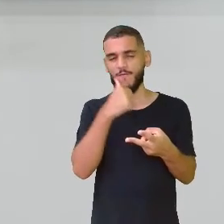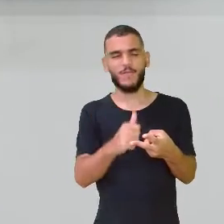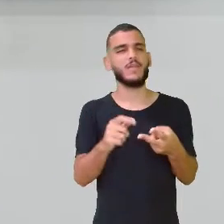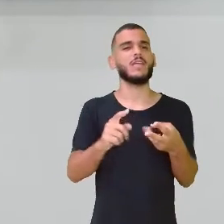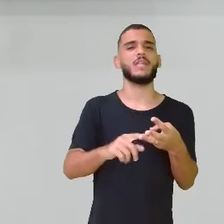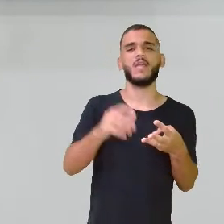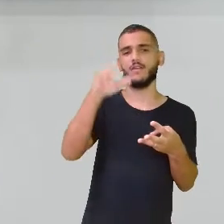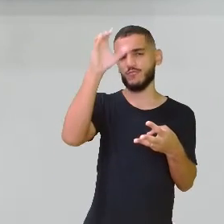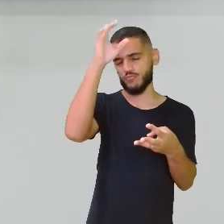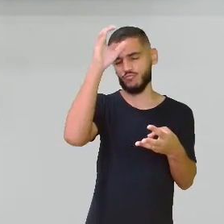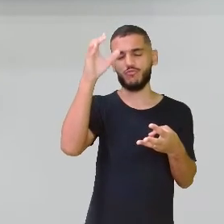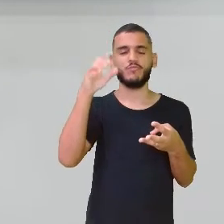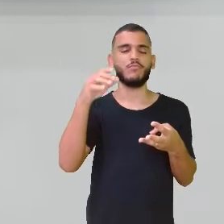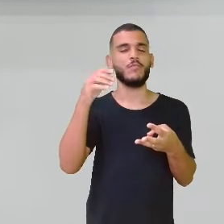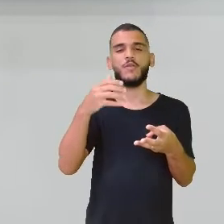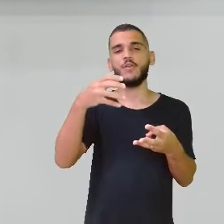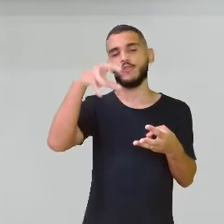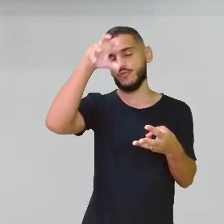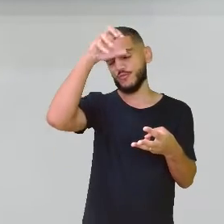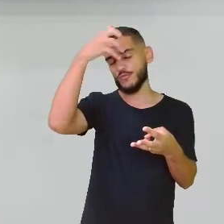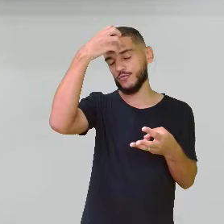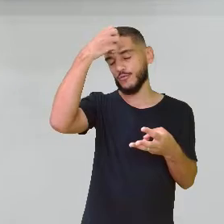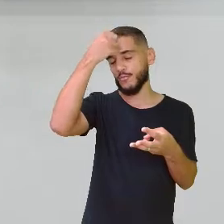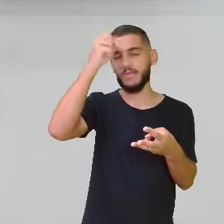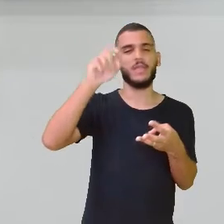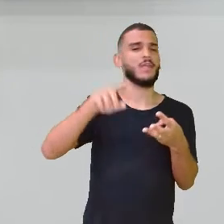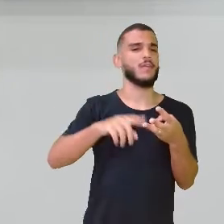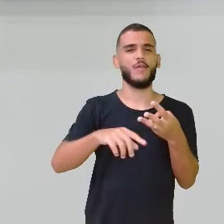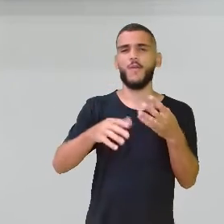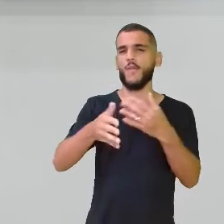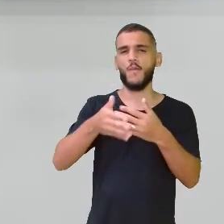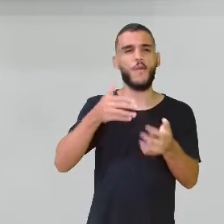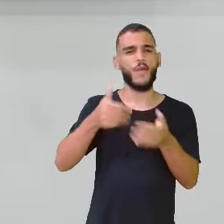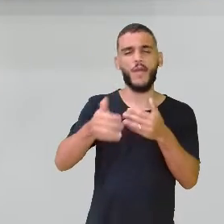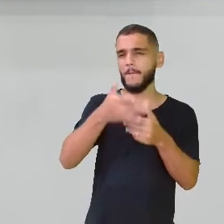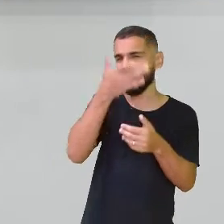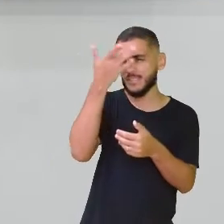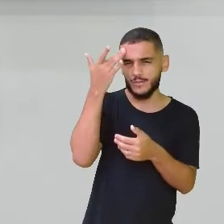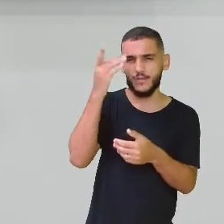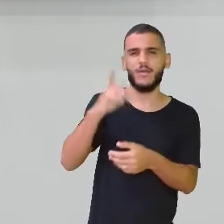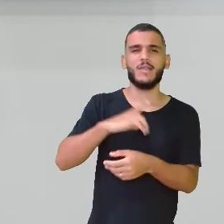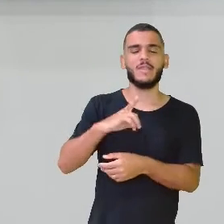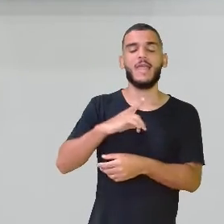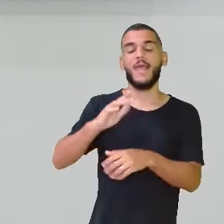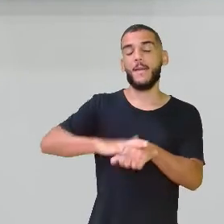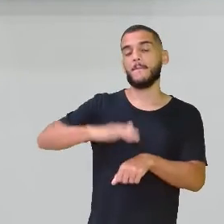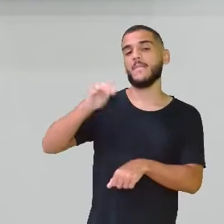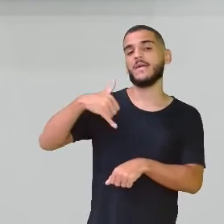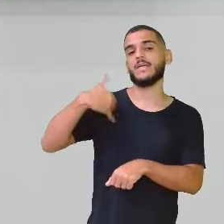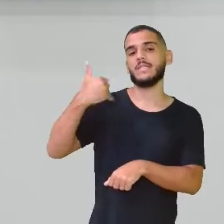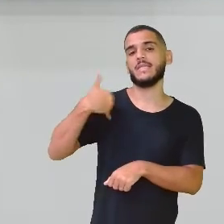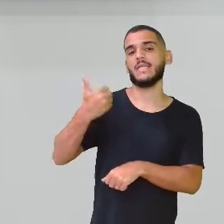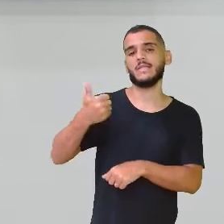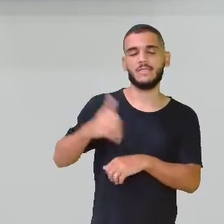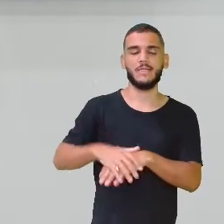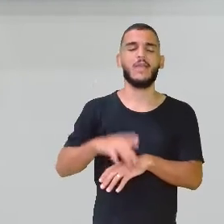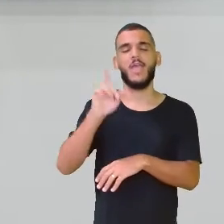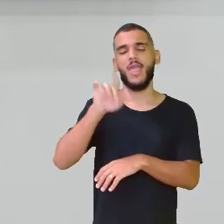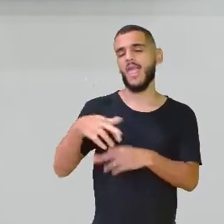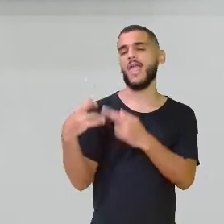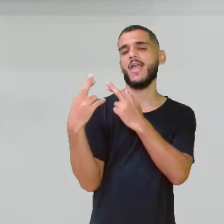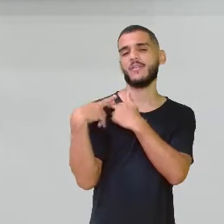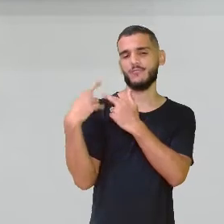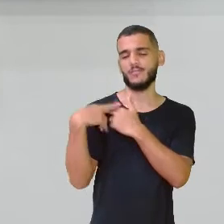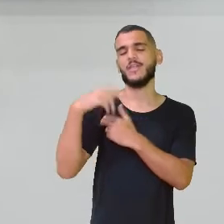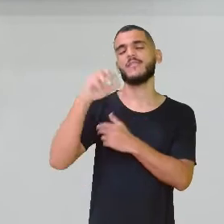sobrinha, aquele parente próximo, aquele adulto próximo maior de 18 anos, ele é considerado